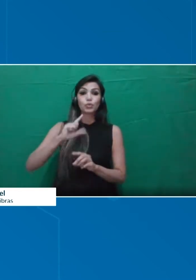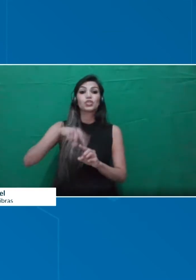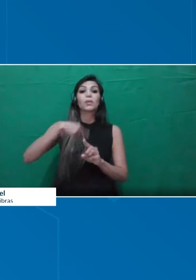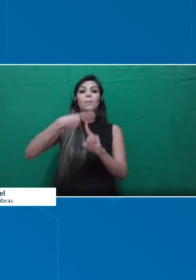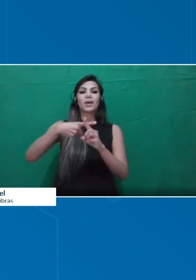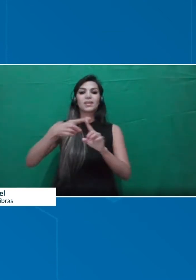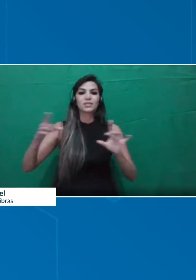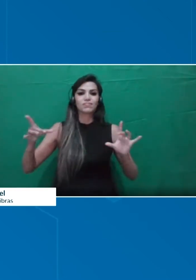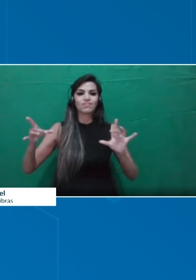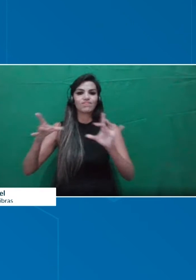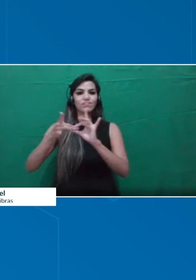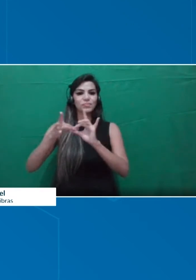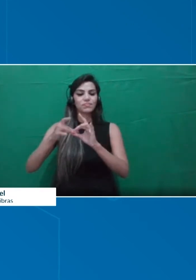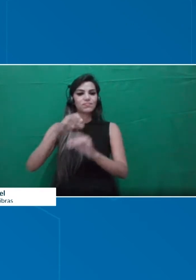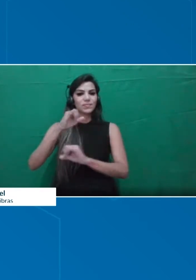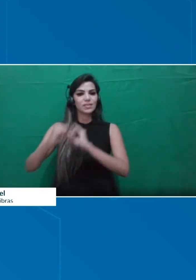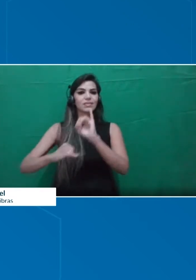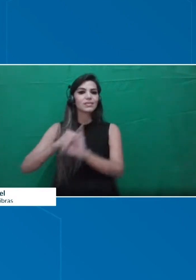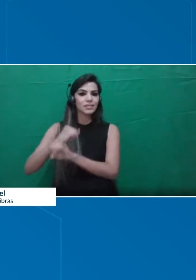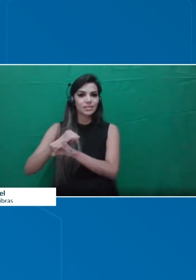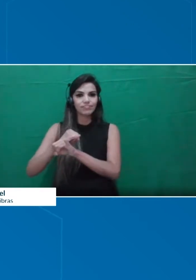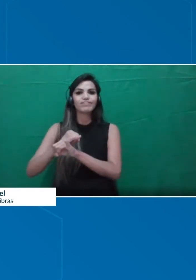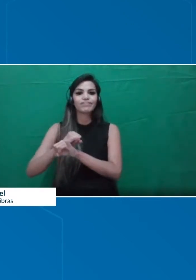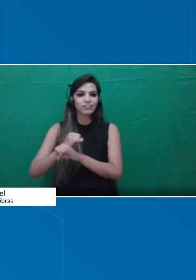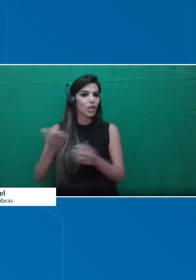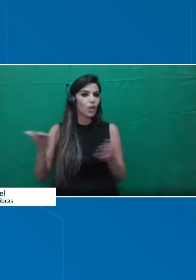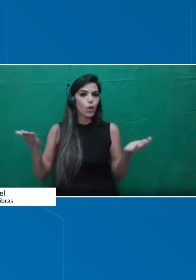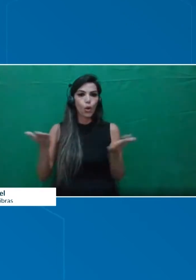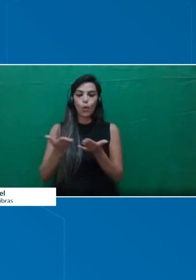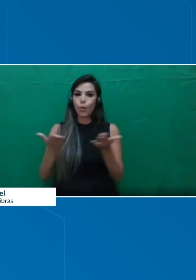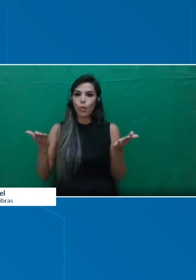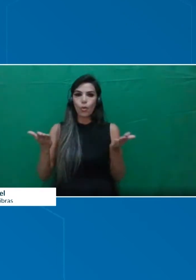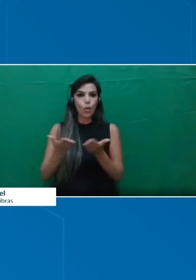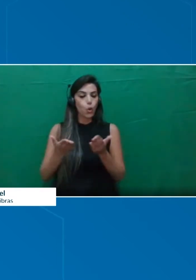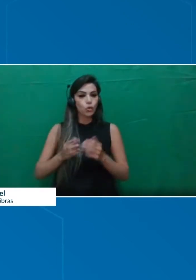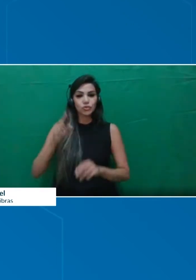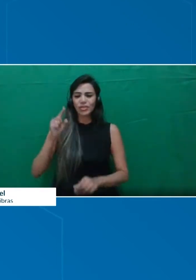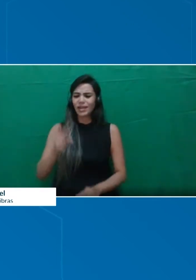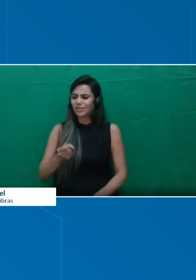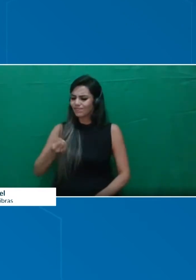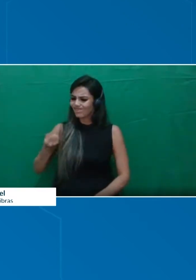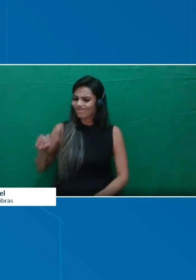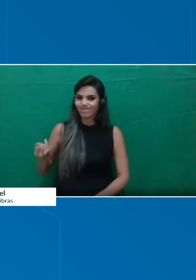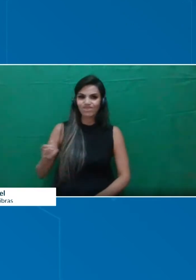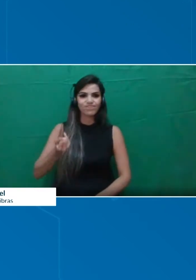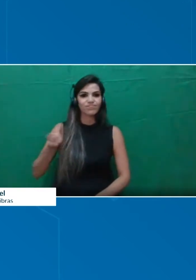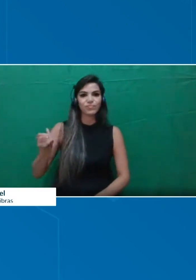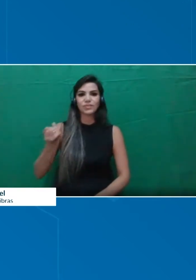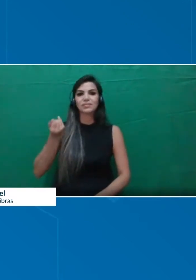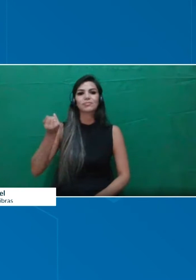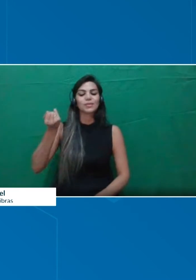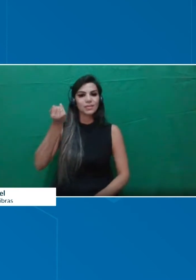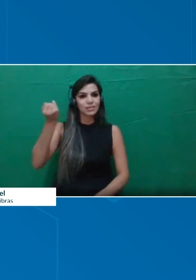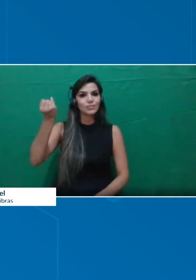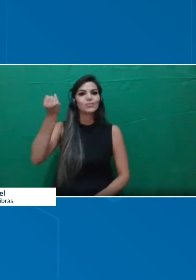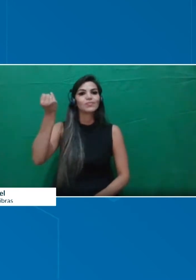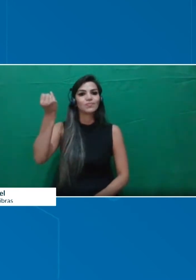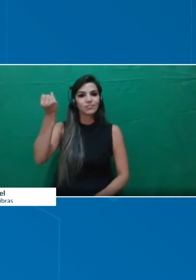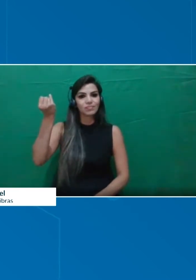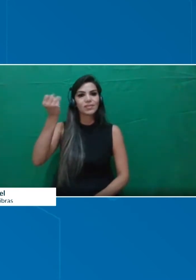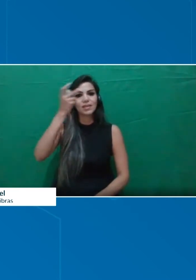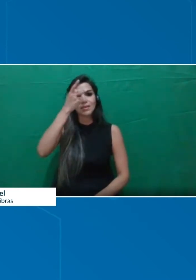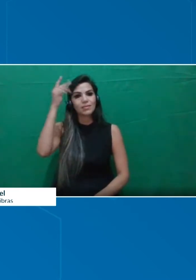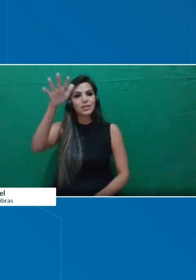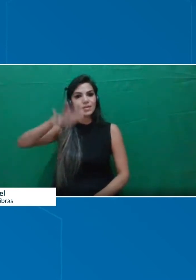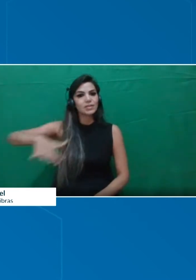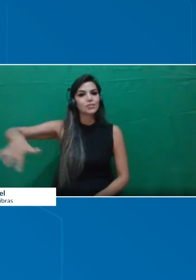Conectividade, né? Hoje é um instrumento fundamental para que as pessoas tenham a